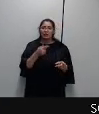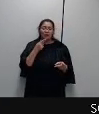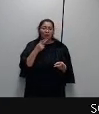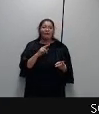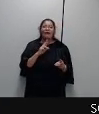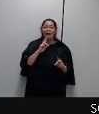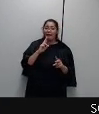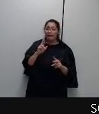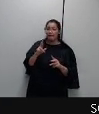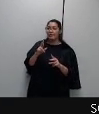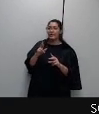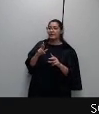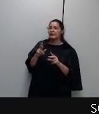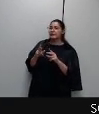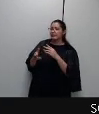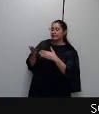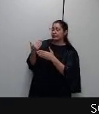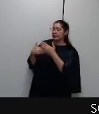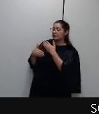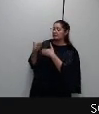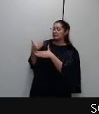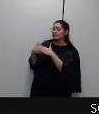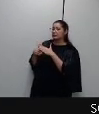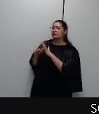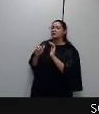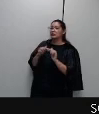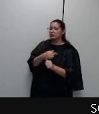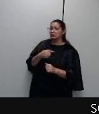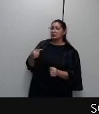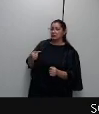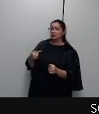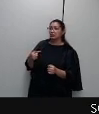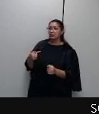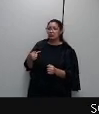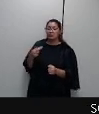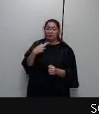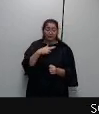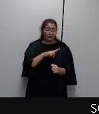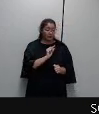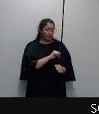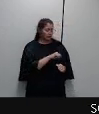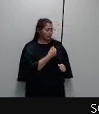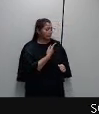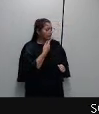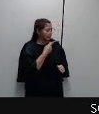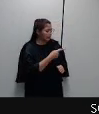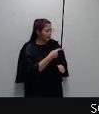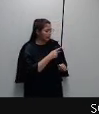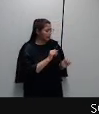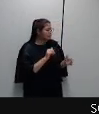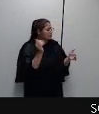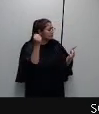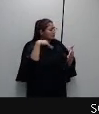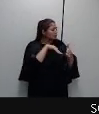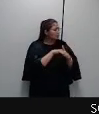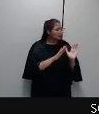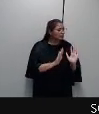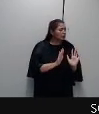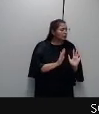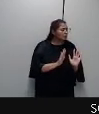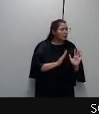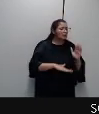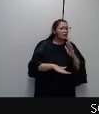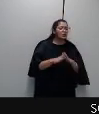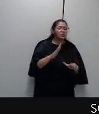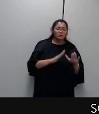o dia ver esteja para São acesso ou então é isso do ministro é que o visual Benedito só vou comecem então nós temos que decidir